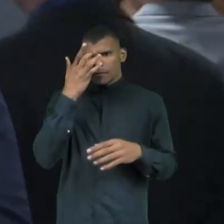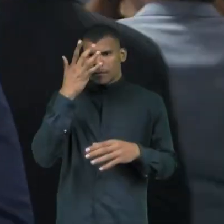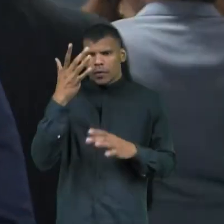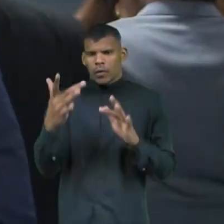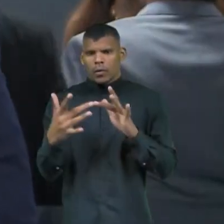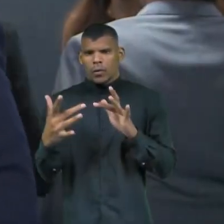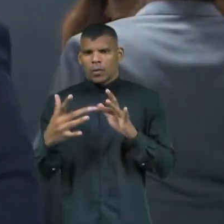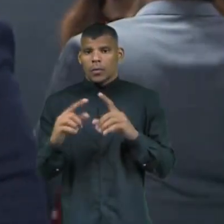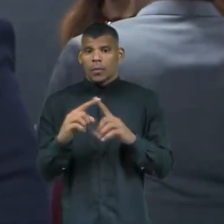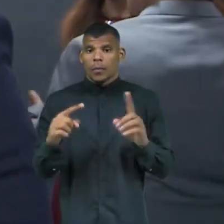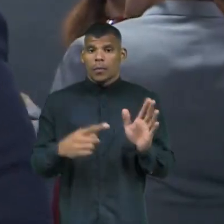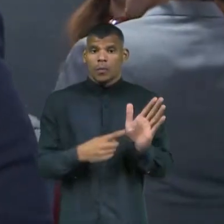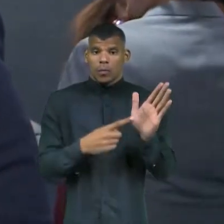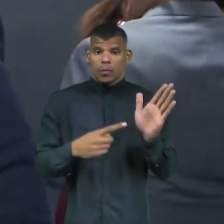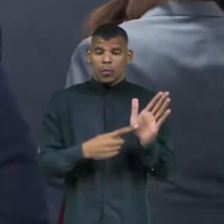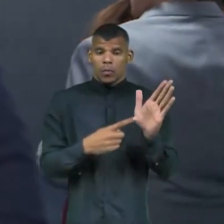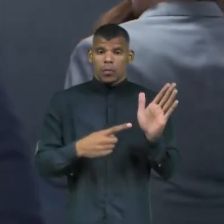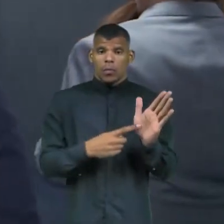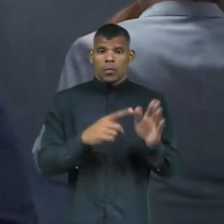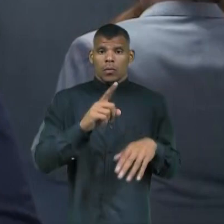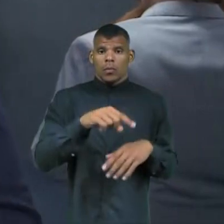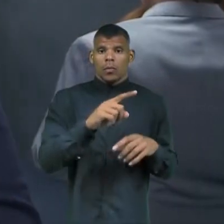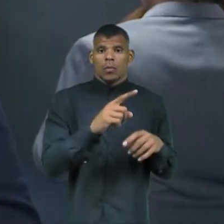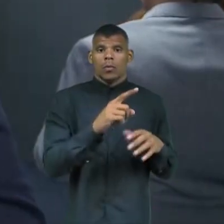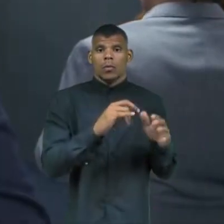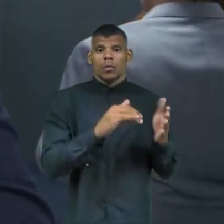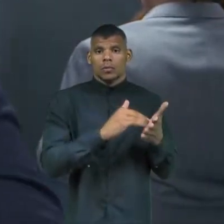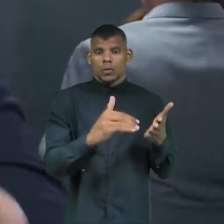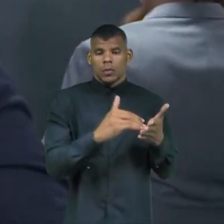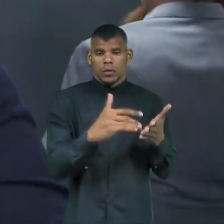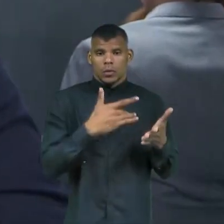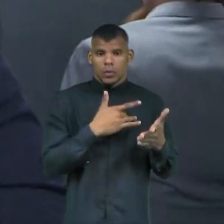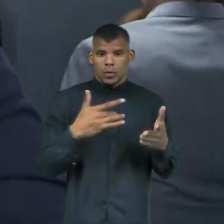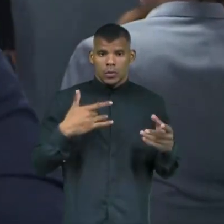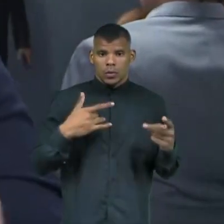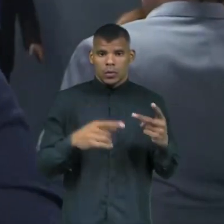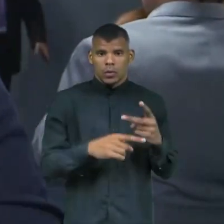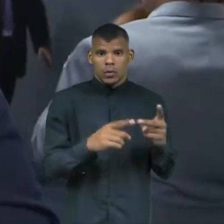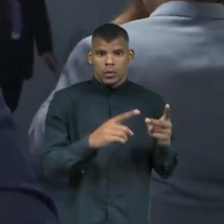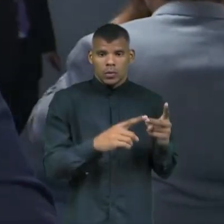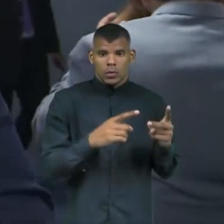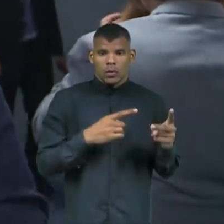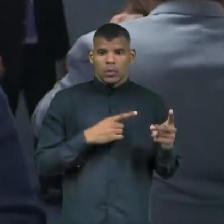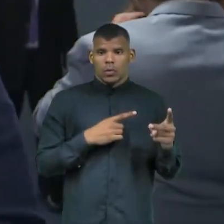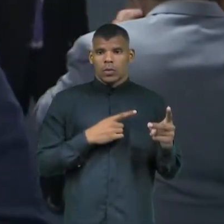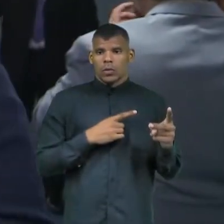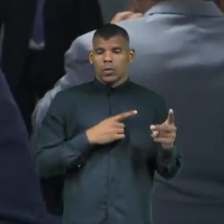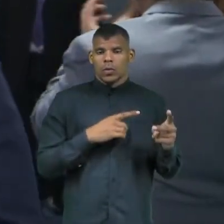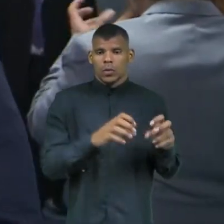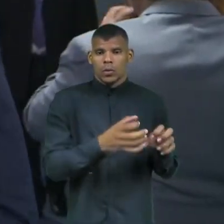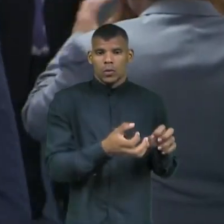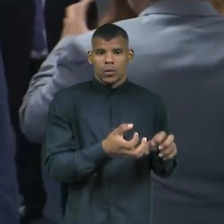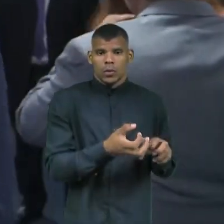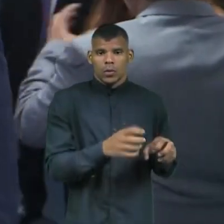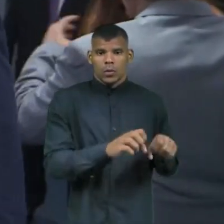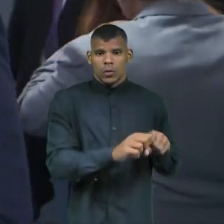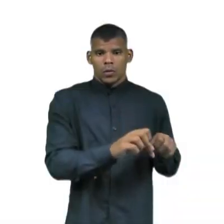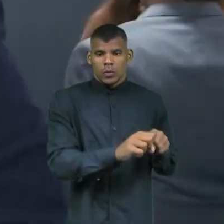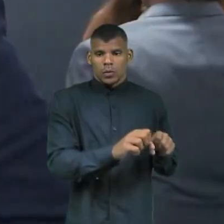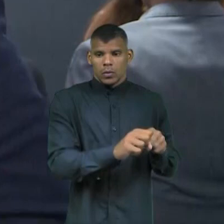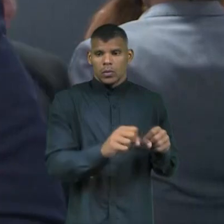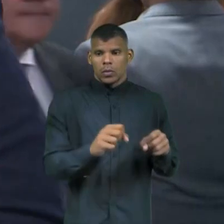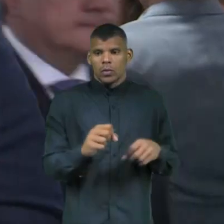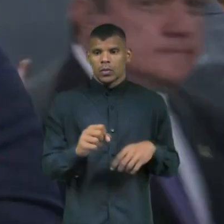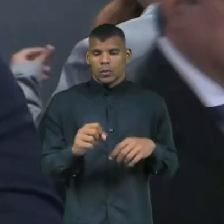essas denúncias em relação a outros órgãos, como Secretaria de Saúde, a questão da saúde, assistência social e etc., dá os encaminhamentos